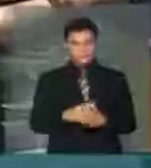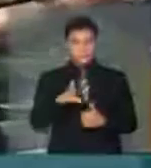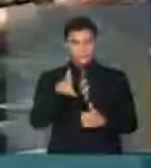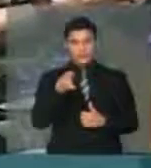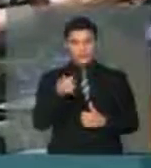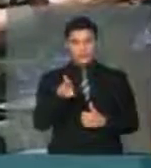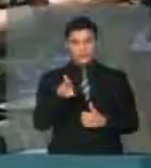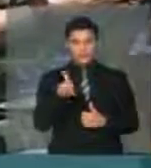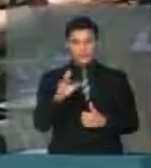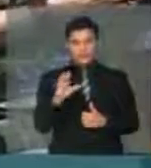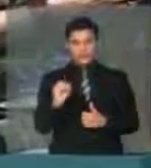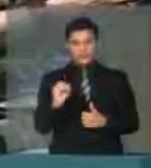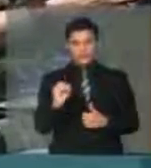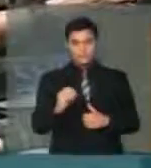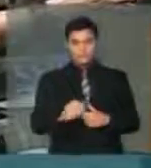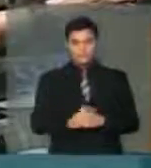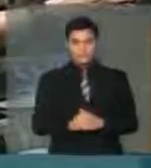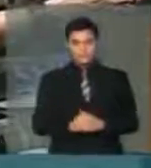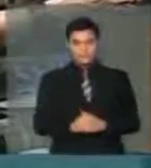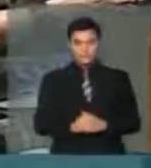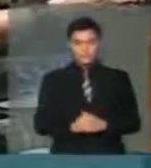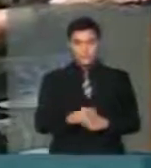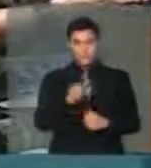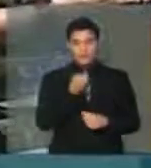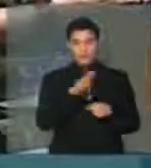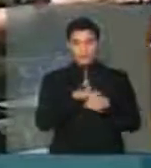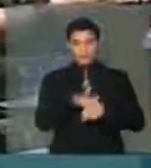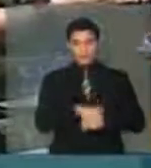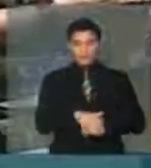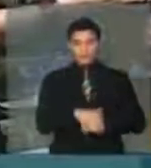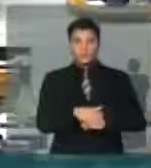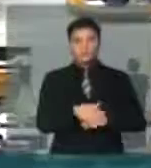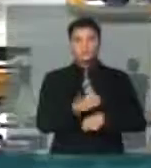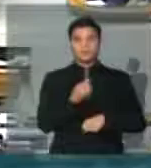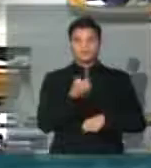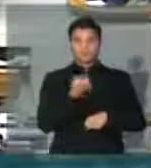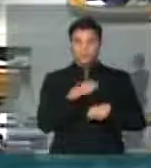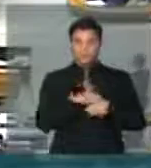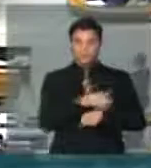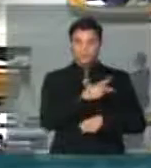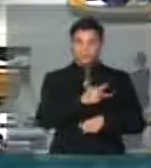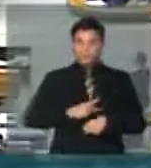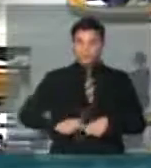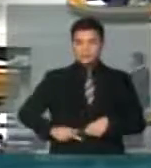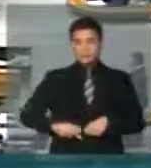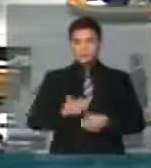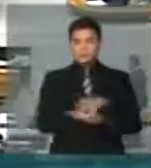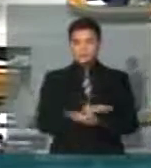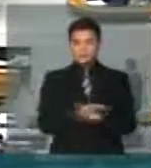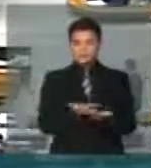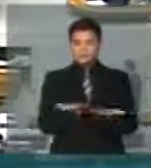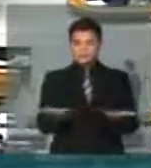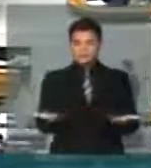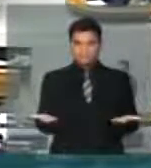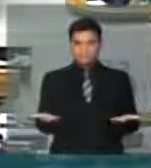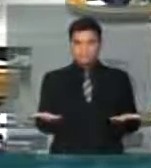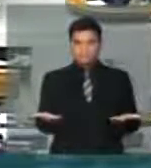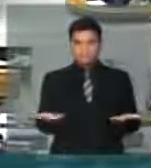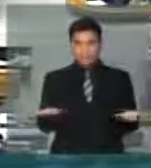Rodrigo Martins com a palavra, do PSB. Boa noite, presidente. Ocupo a tribuna